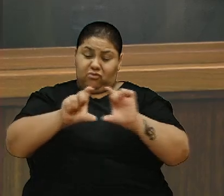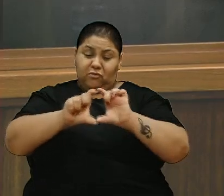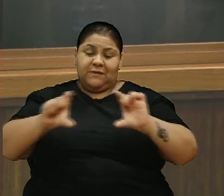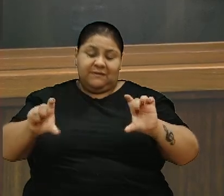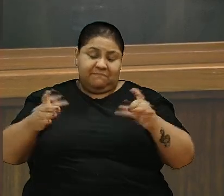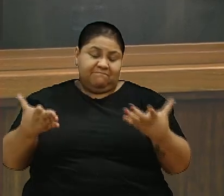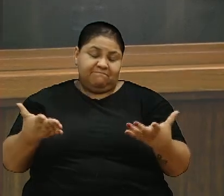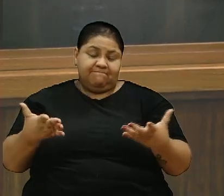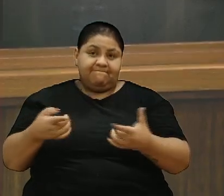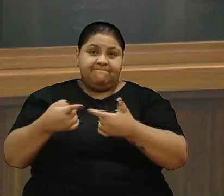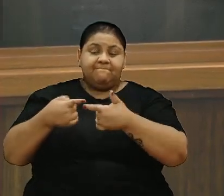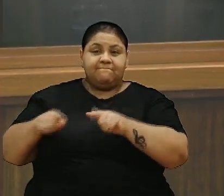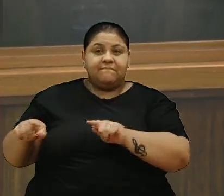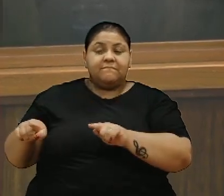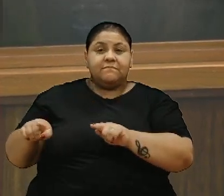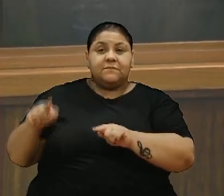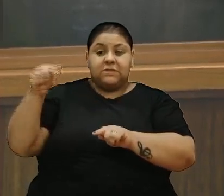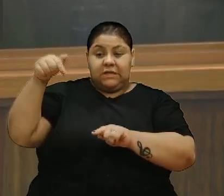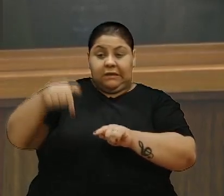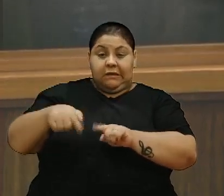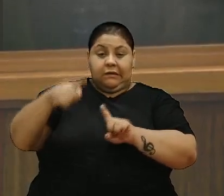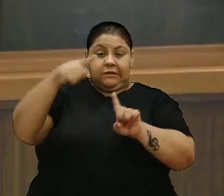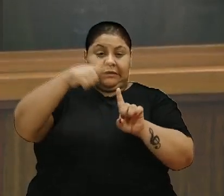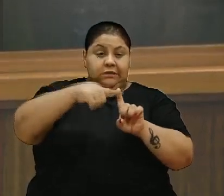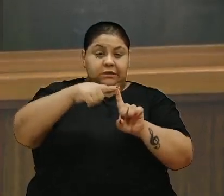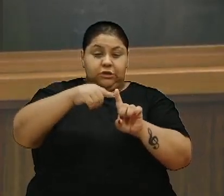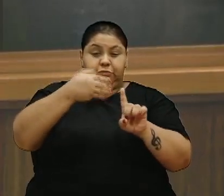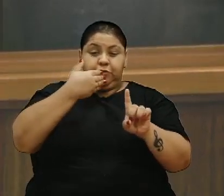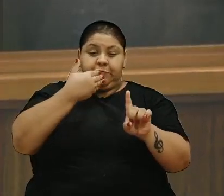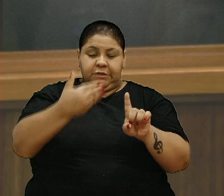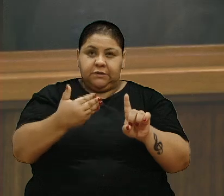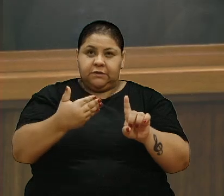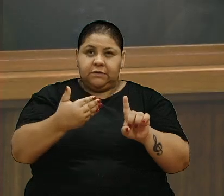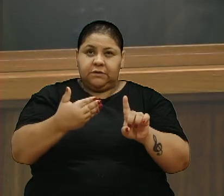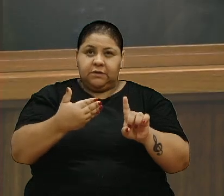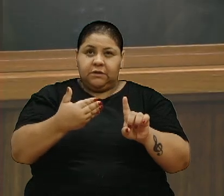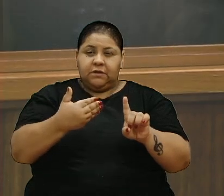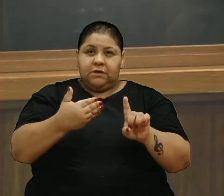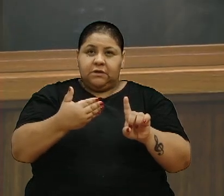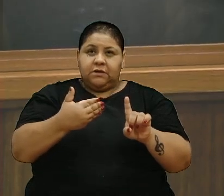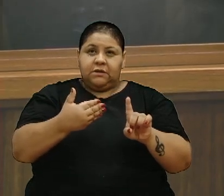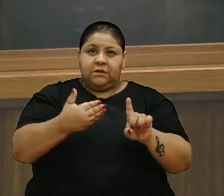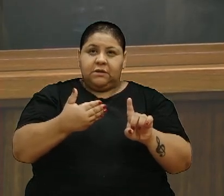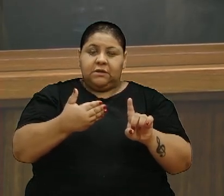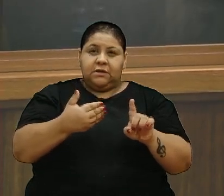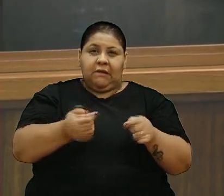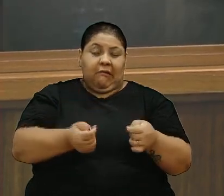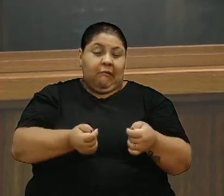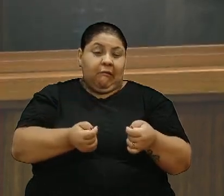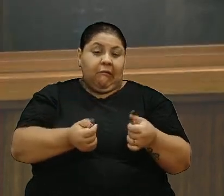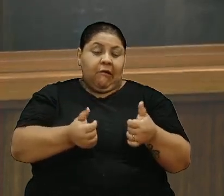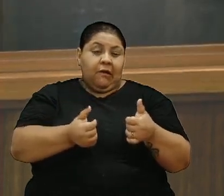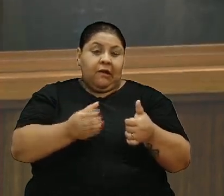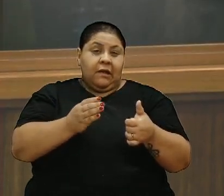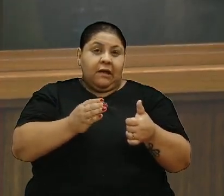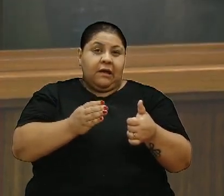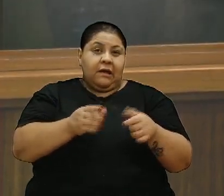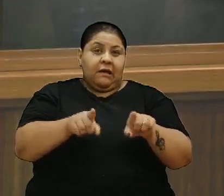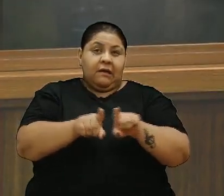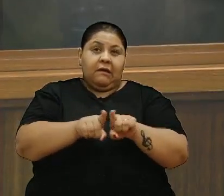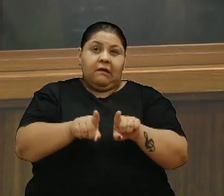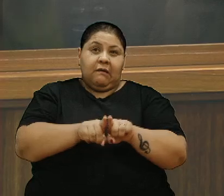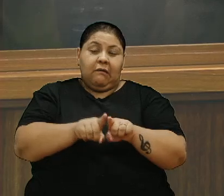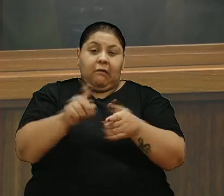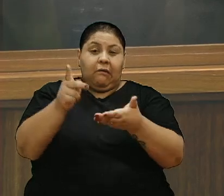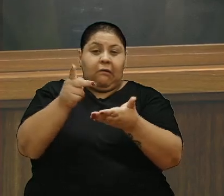expressão, mas, realmente, esse tipo de moção aqui beira a calhordice. Isto